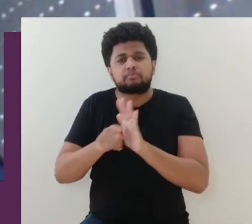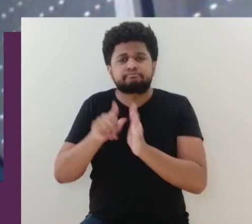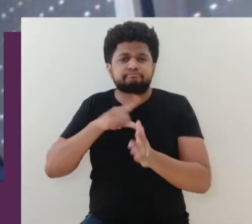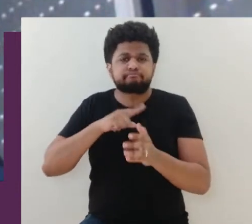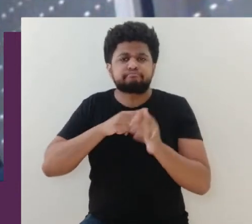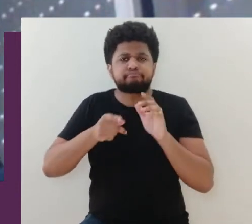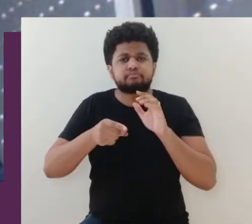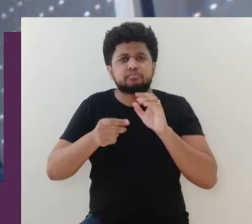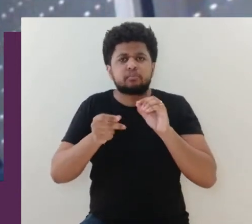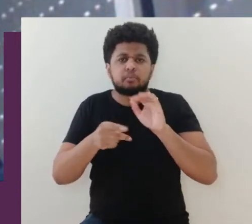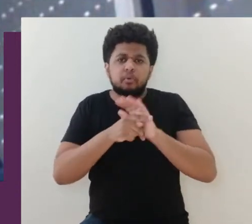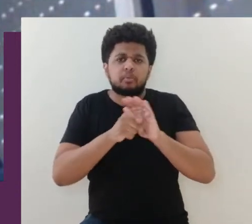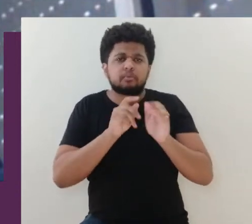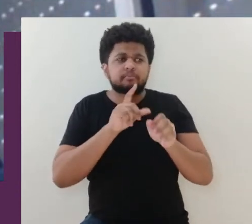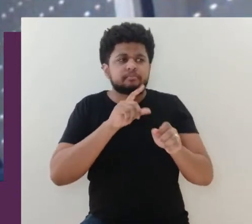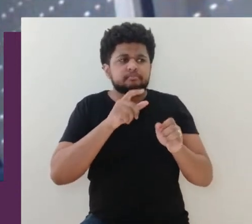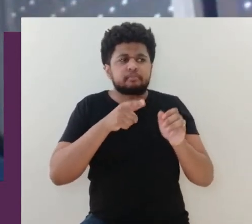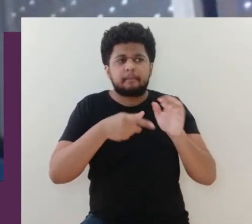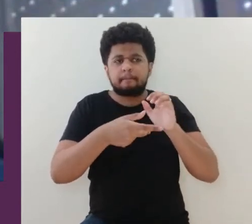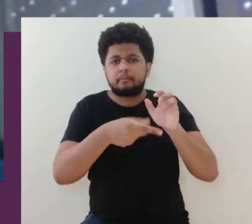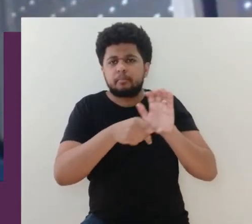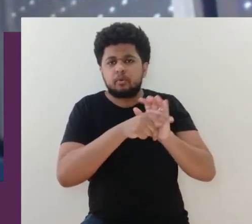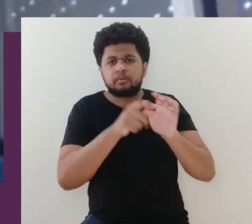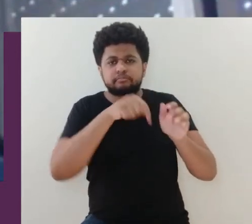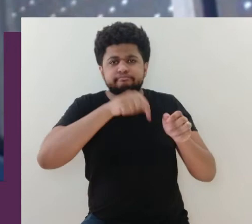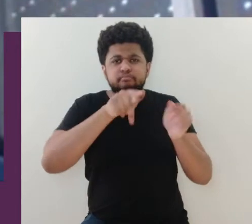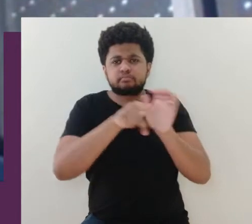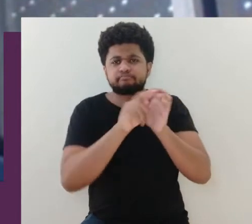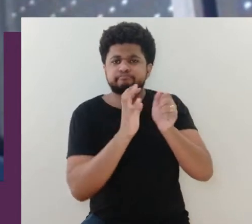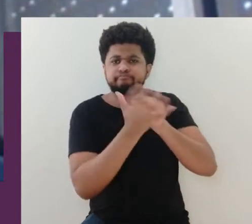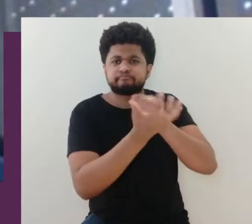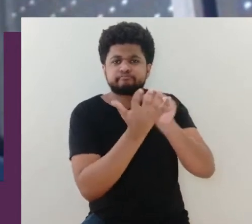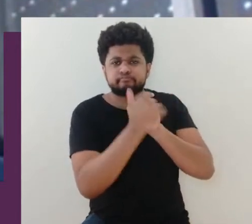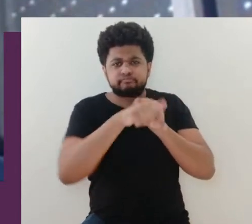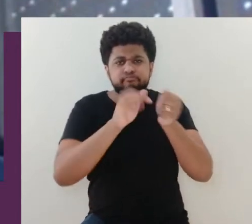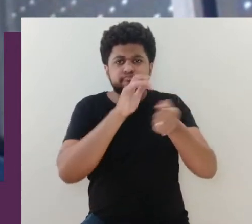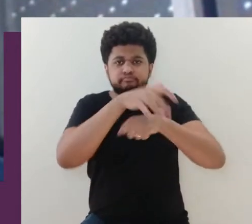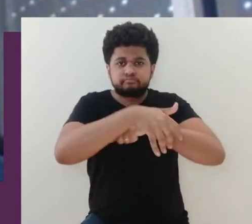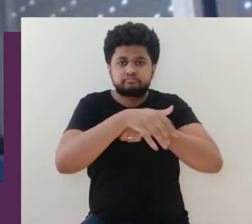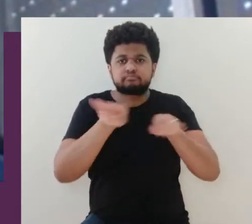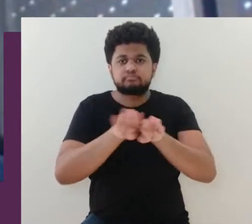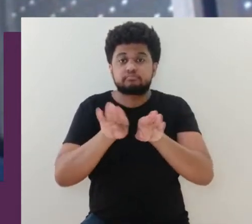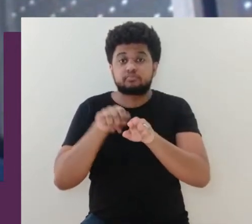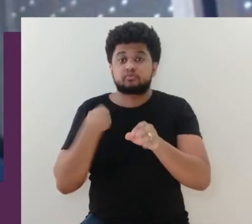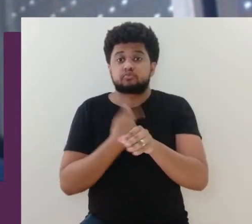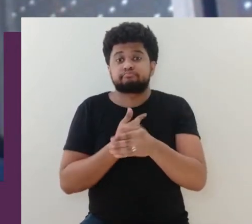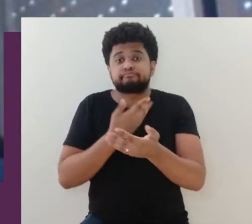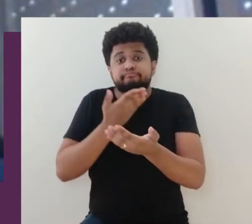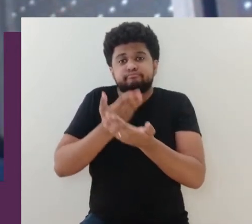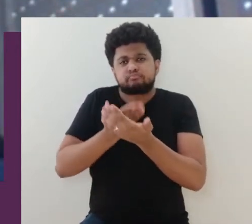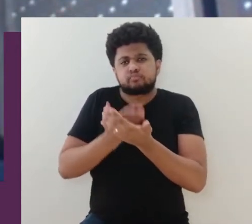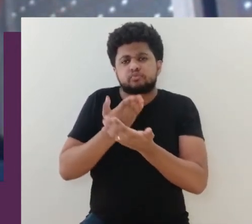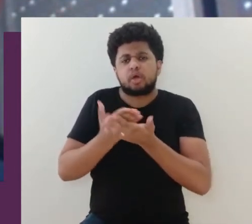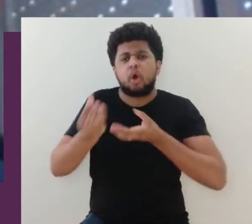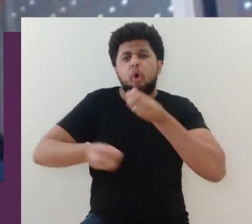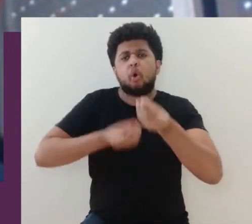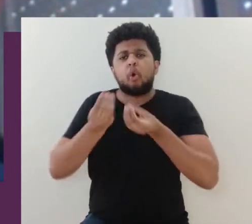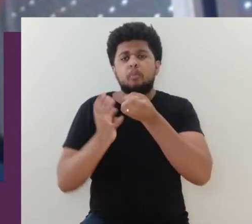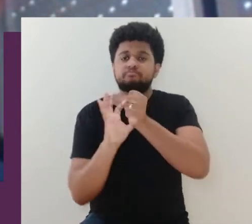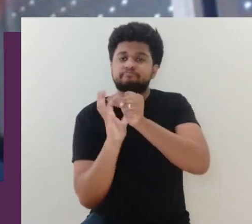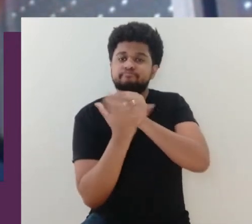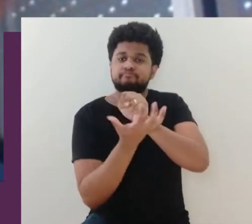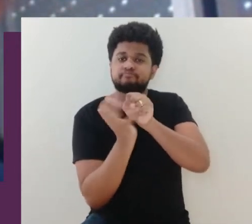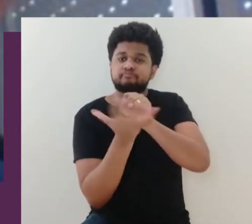com os inquéritos sorológicos para anti-SARS-CoV-2 aqui em Foz do Iguaçu, e a gente também tem estudado como que